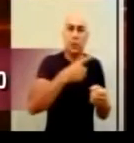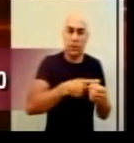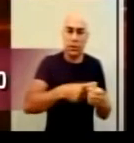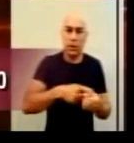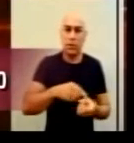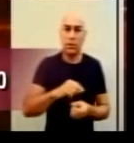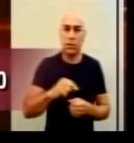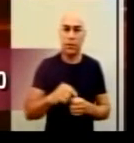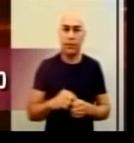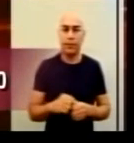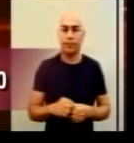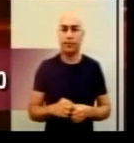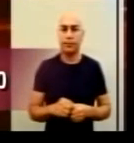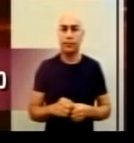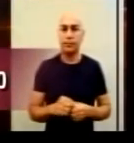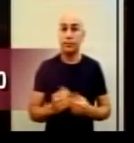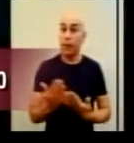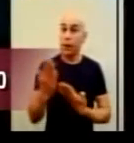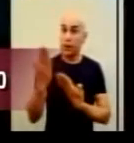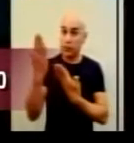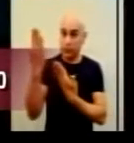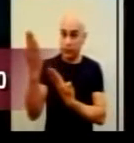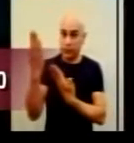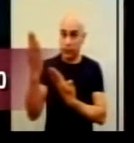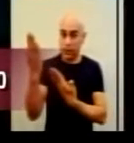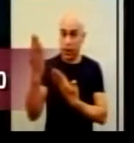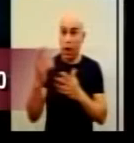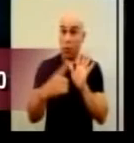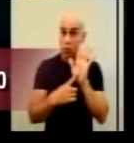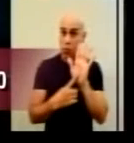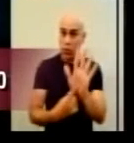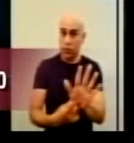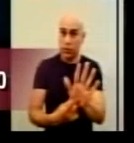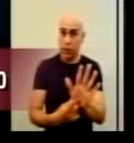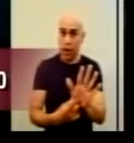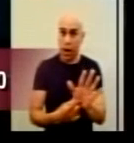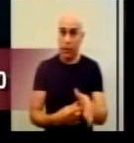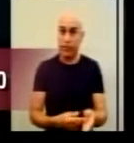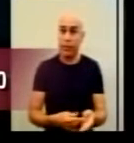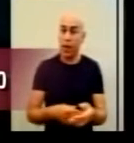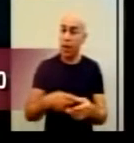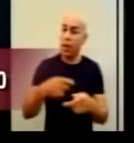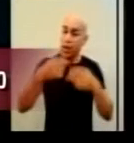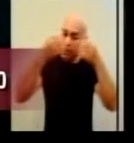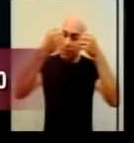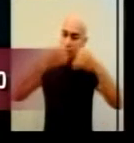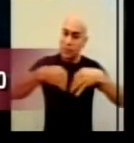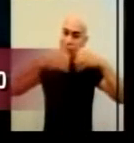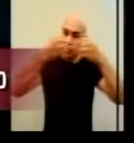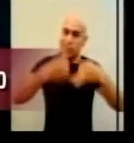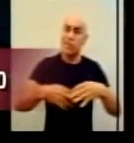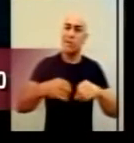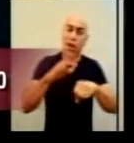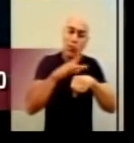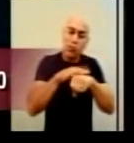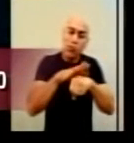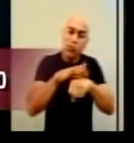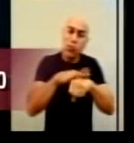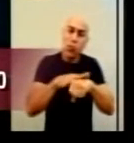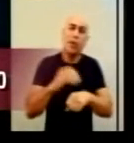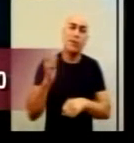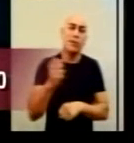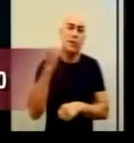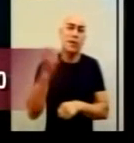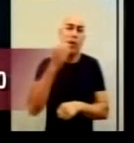Próximo. Esse slide eu quis mostrar para vocês, ainda falando muito sobre as comorbidades dos casos graves,